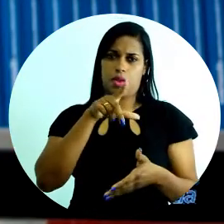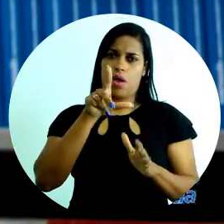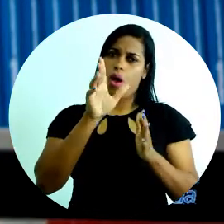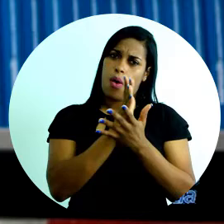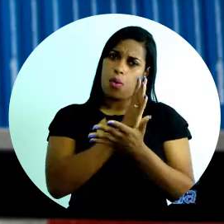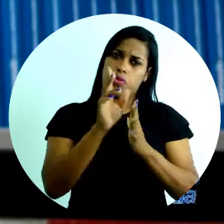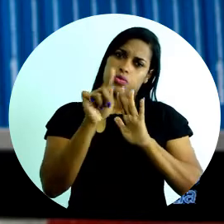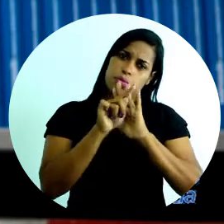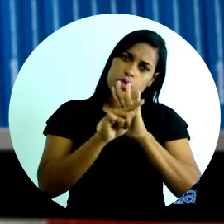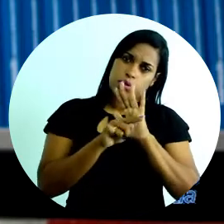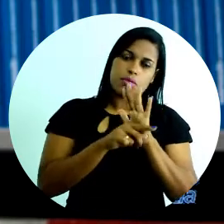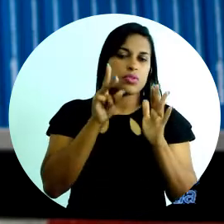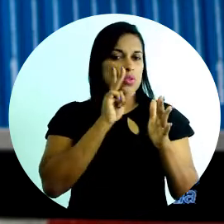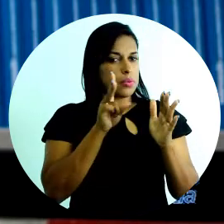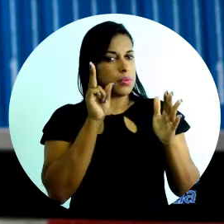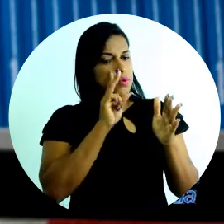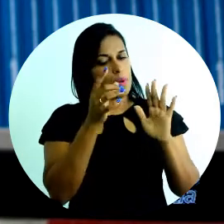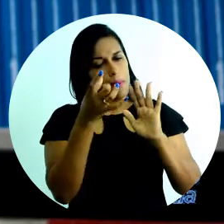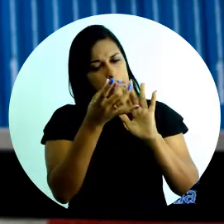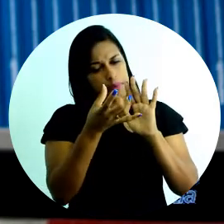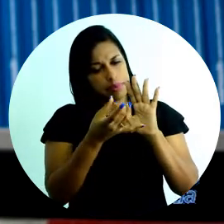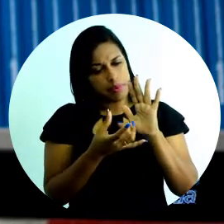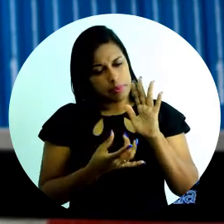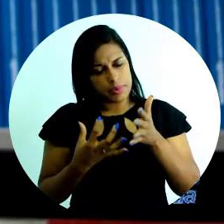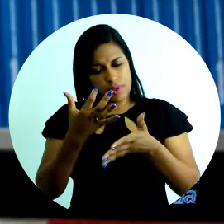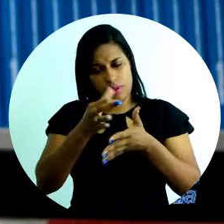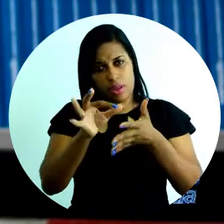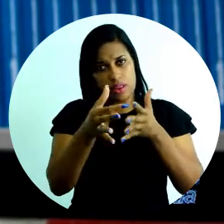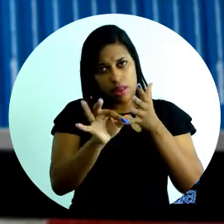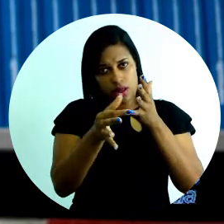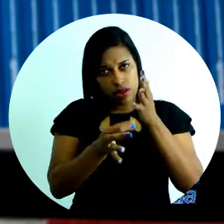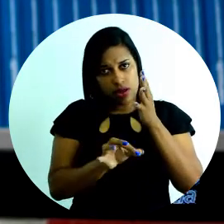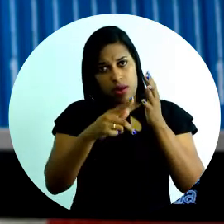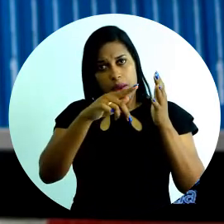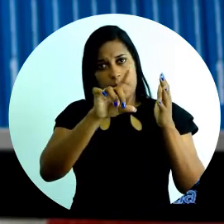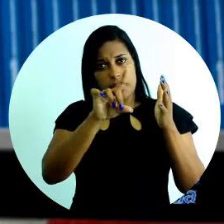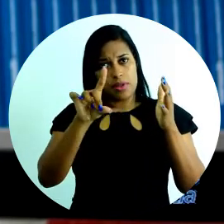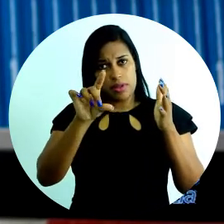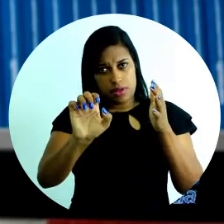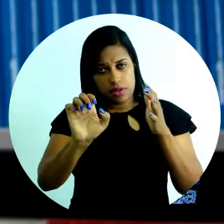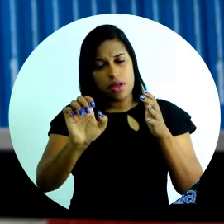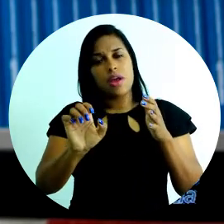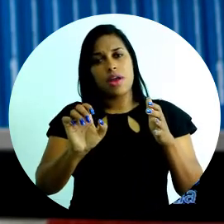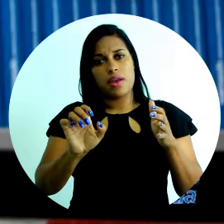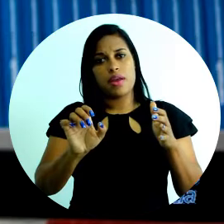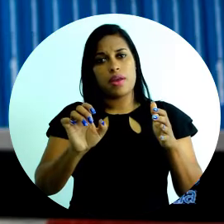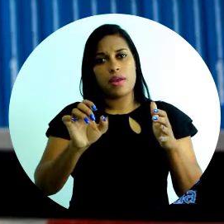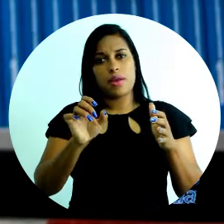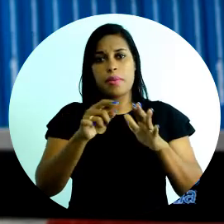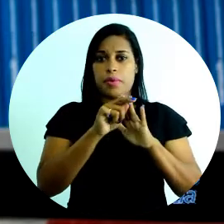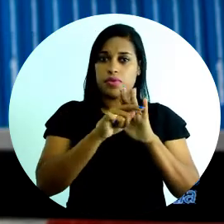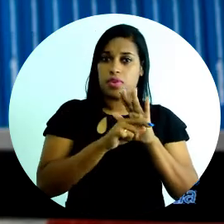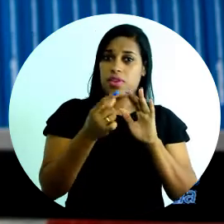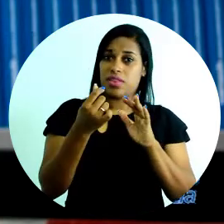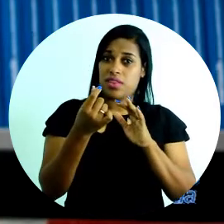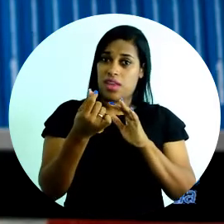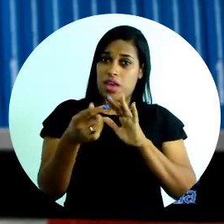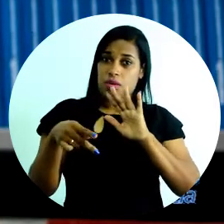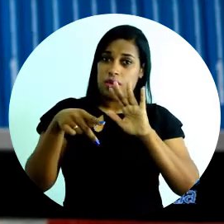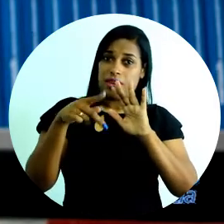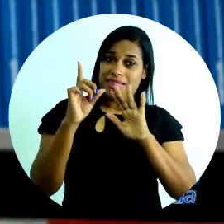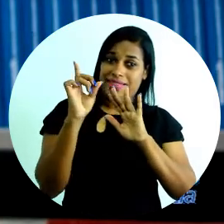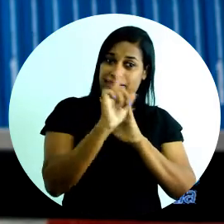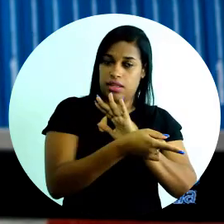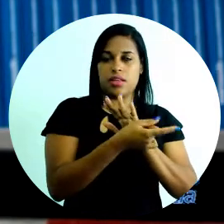existem programas, lá na apostila vocês podem ver bem detalhadamente, mas como o PDDE, né, que é um projeto do